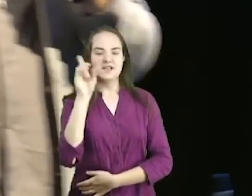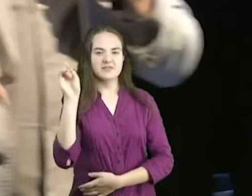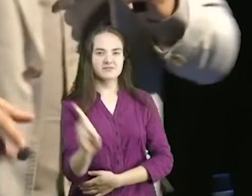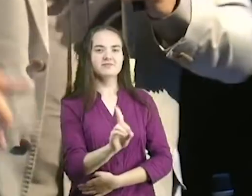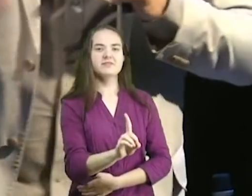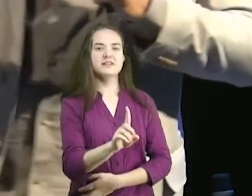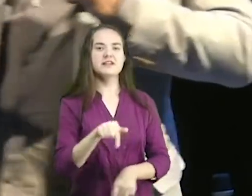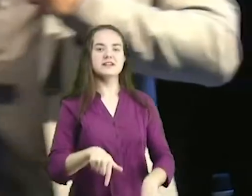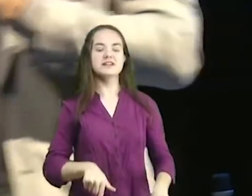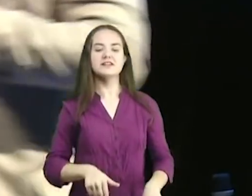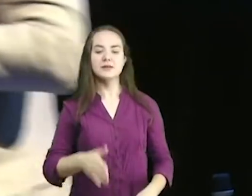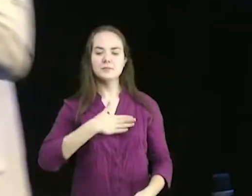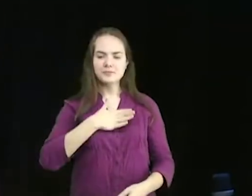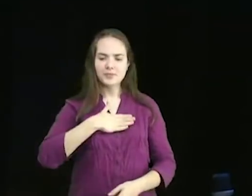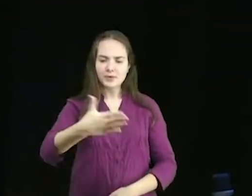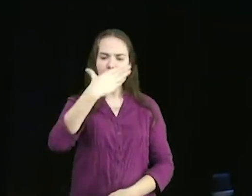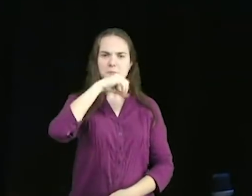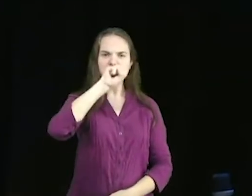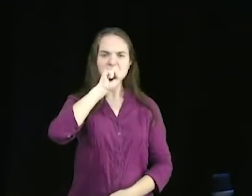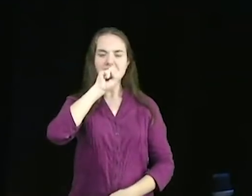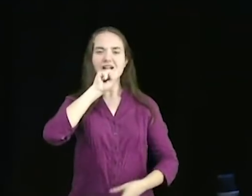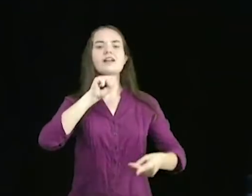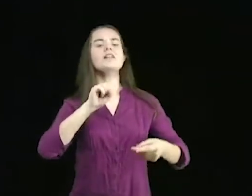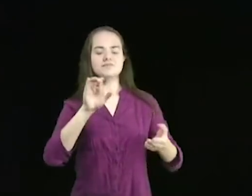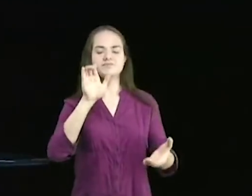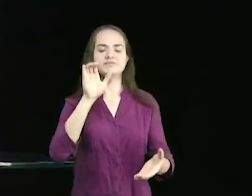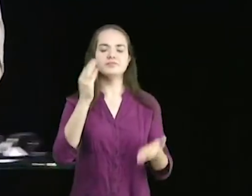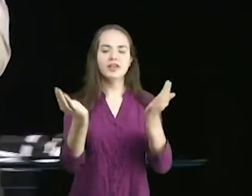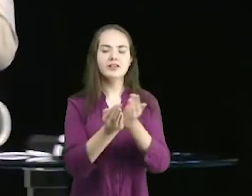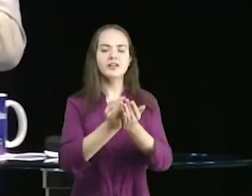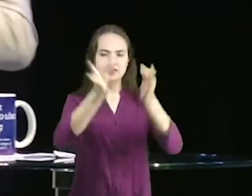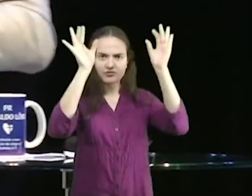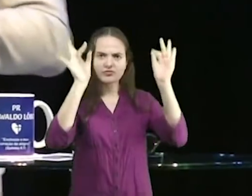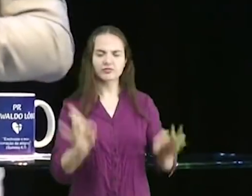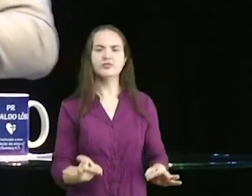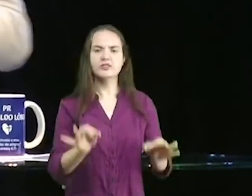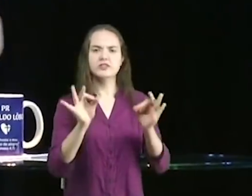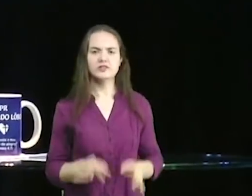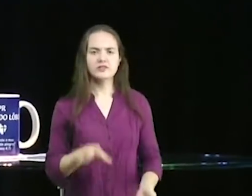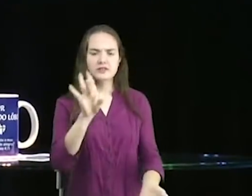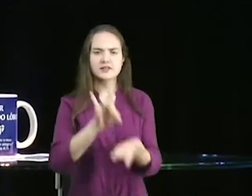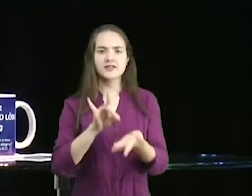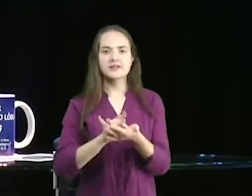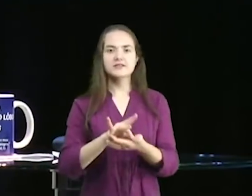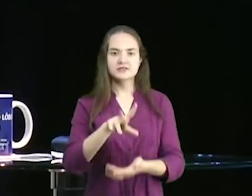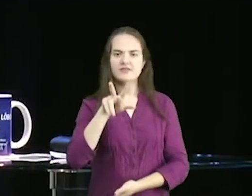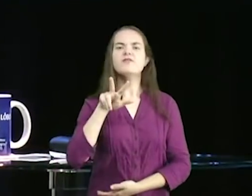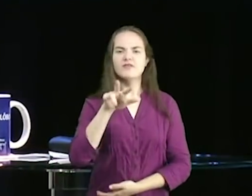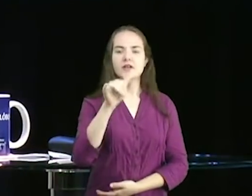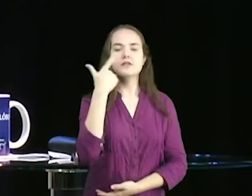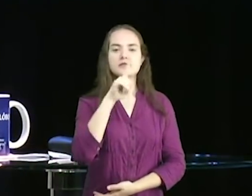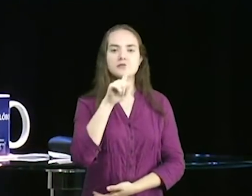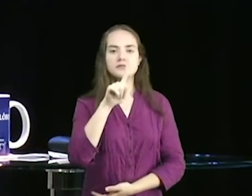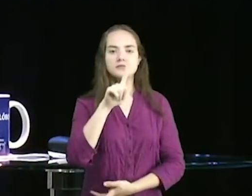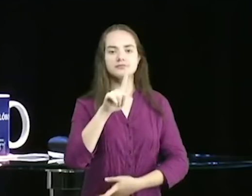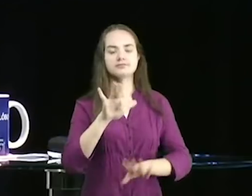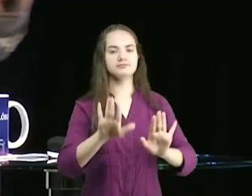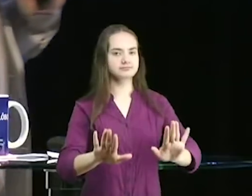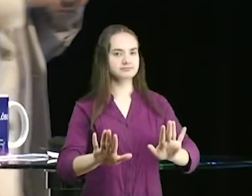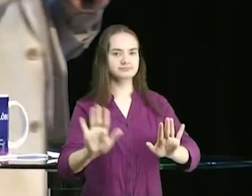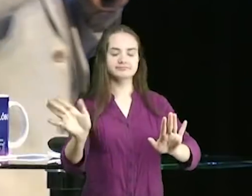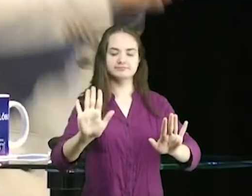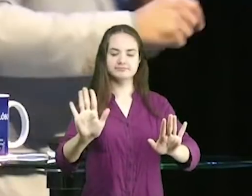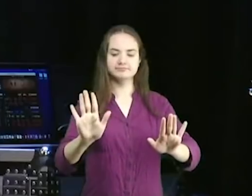o meu pai era crente de verdade, se ele estivesse aqui, essa fé ia resolver.